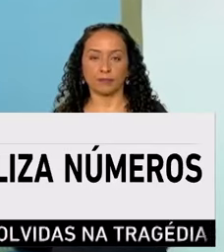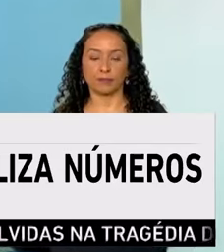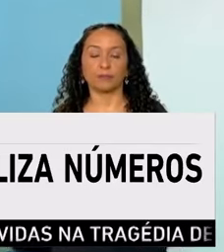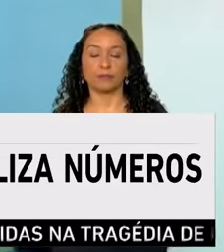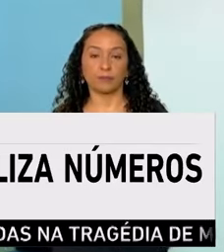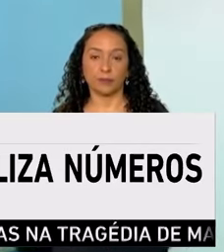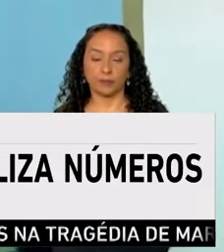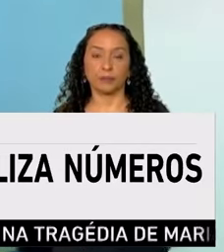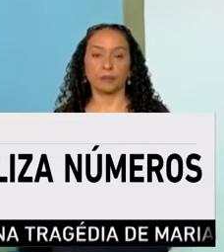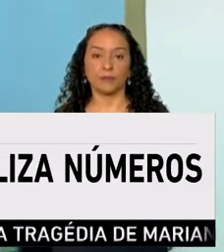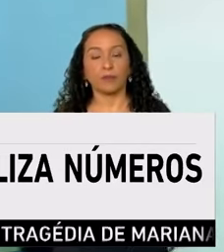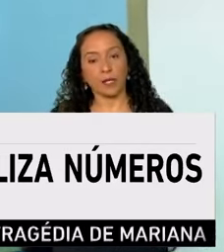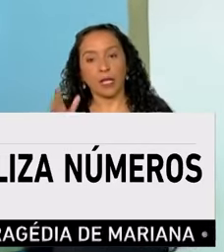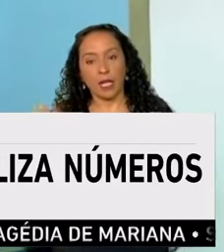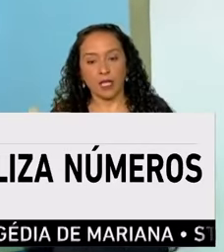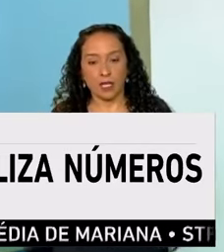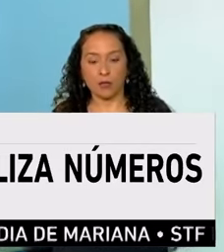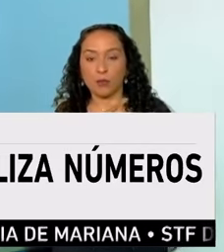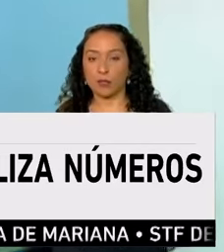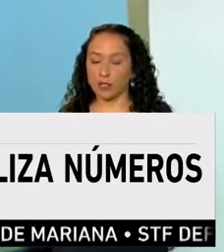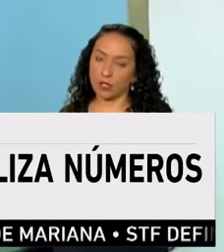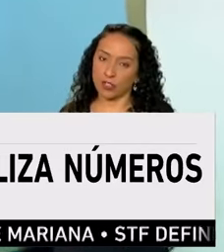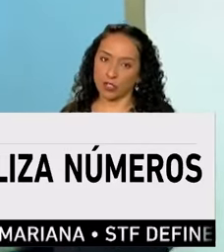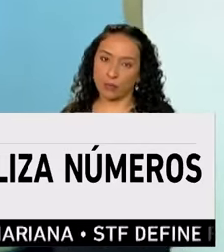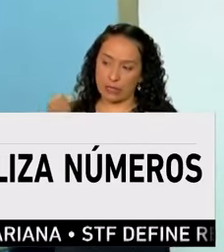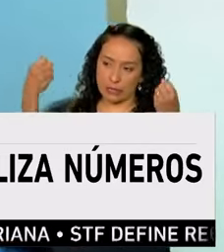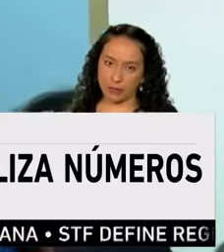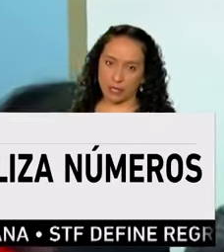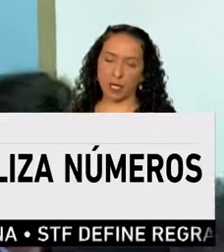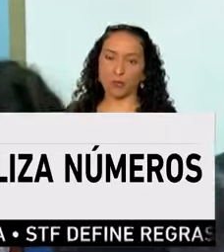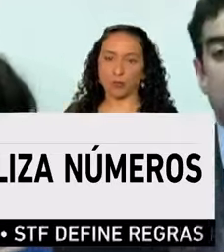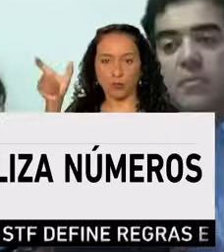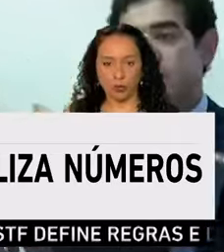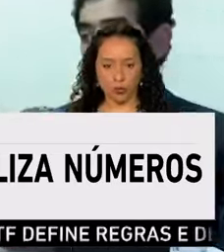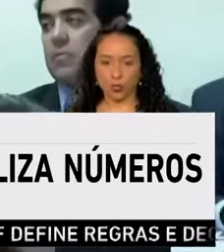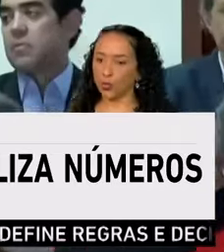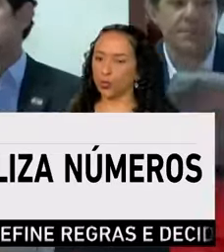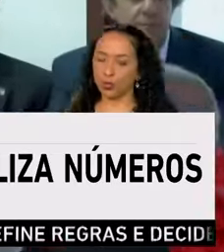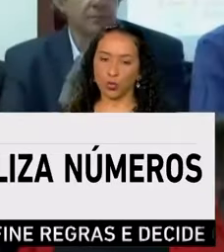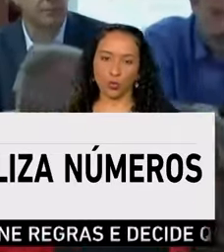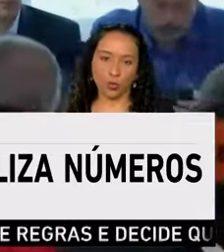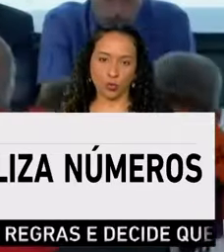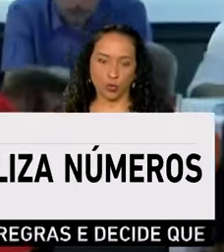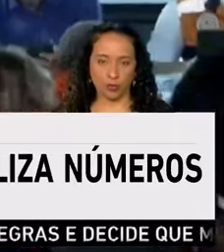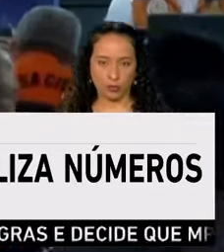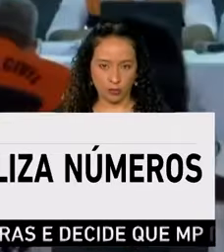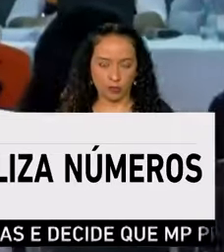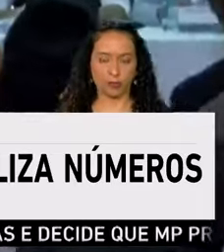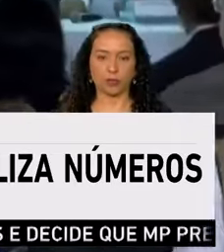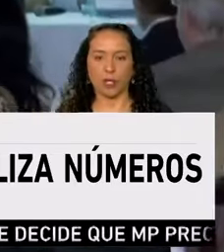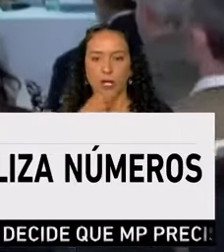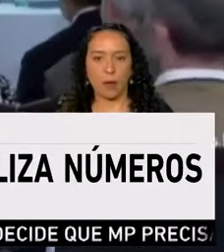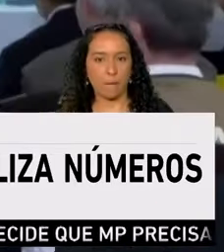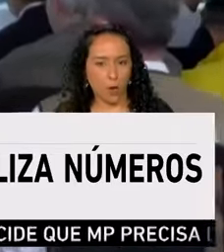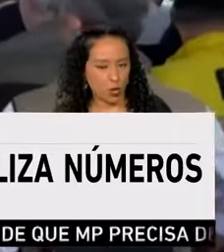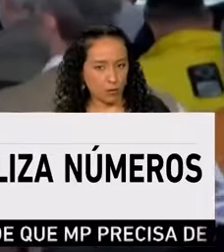Muito Agora a bem. gente. Era isso, presidente, que nós tínhamos para colocar para o senhor e toda a delegação aqui presente, aos repórteres, senhoras e